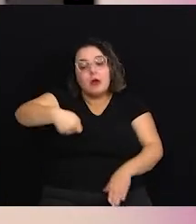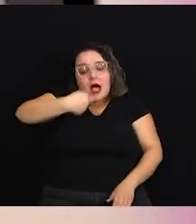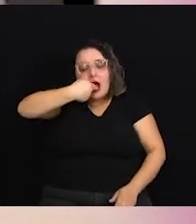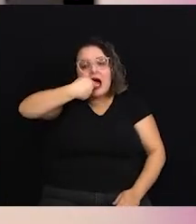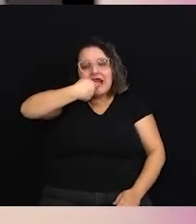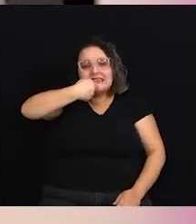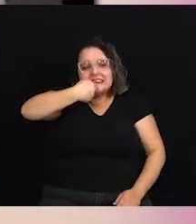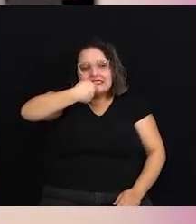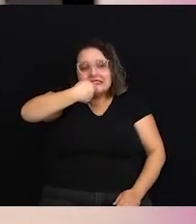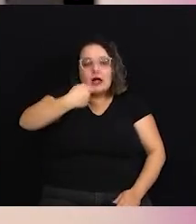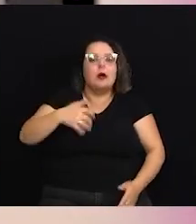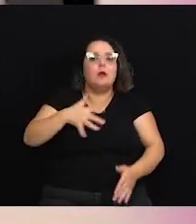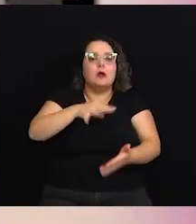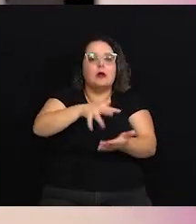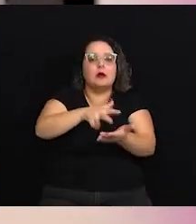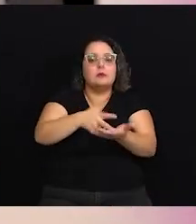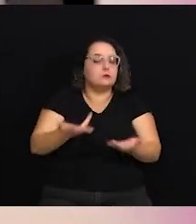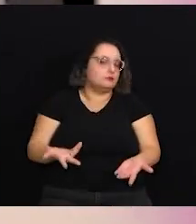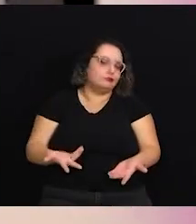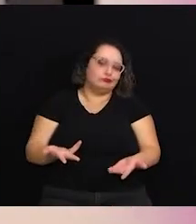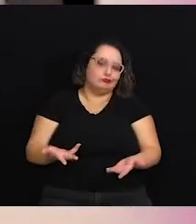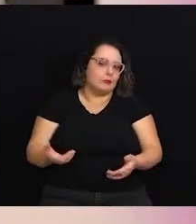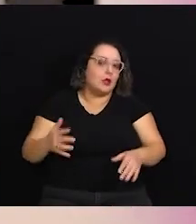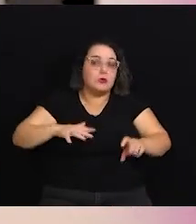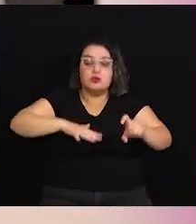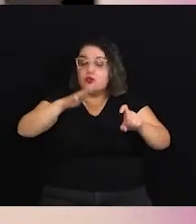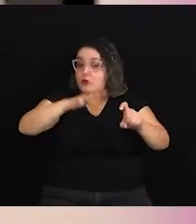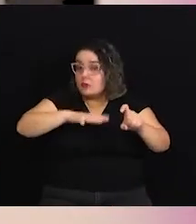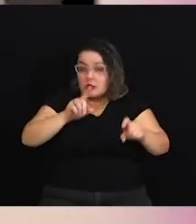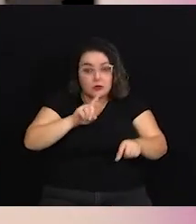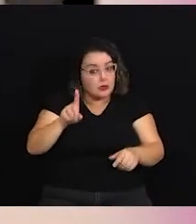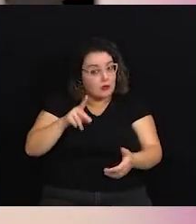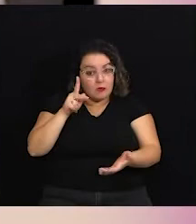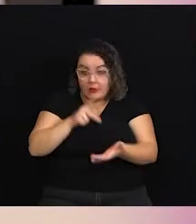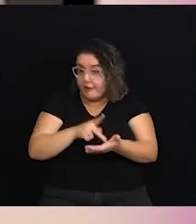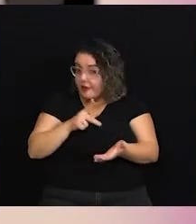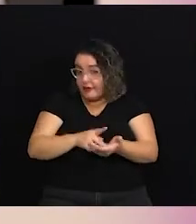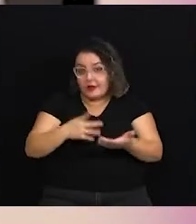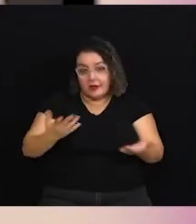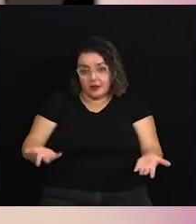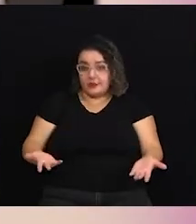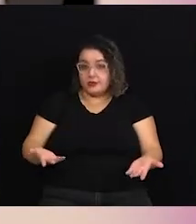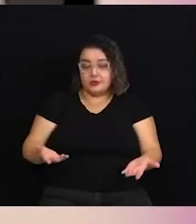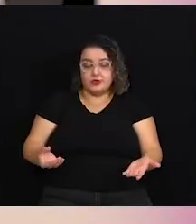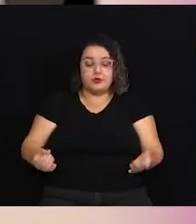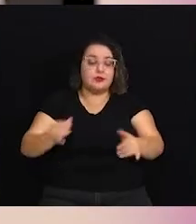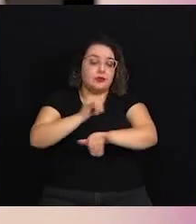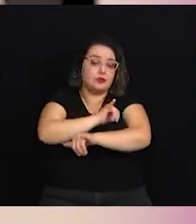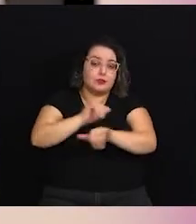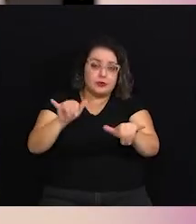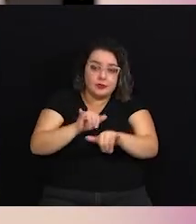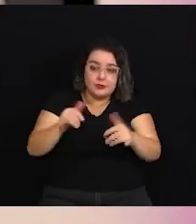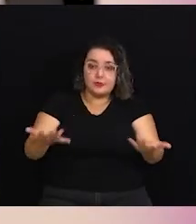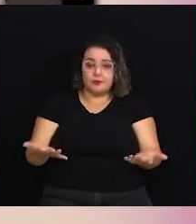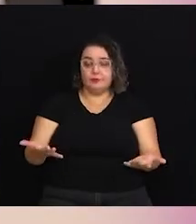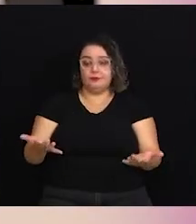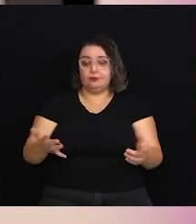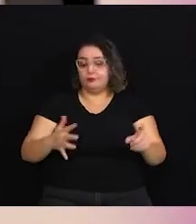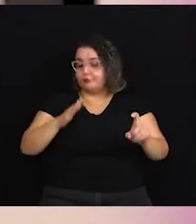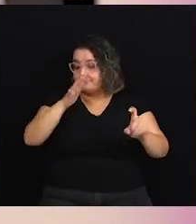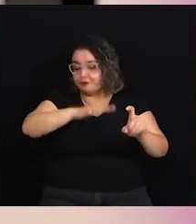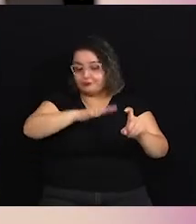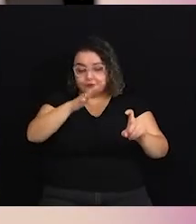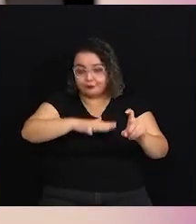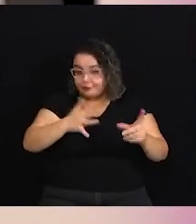tudo por conta de um mito né de uma crença que tá aí e que é uma crença no mito